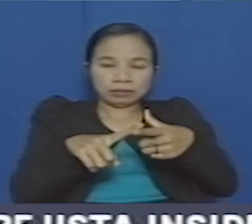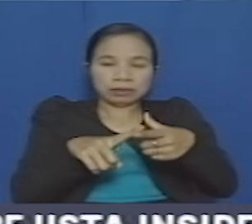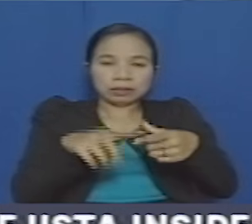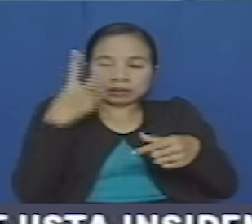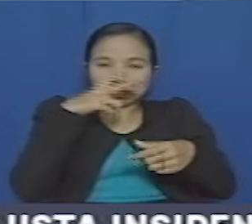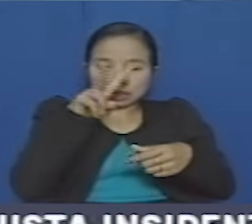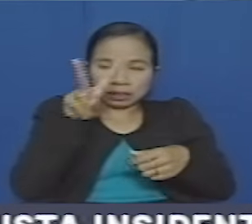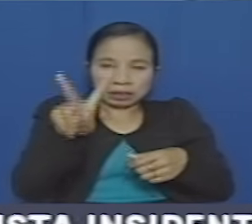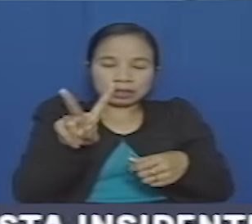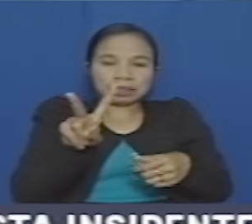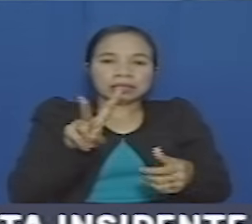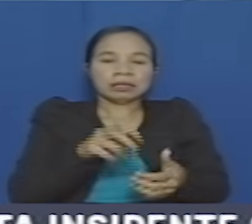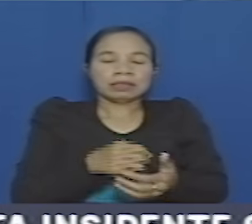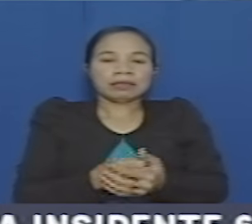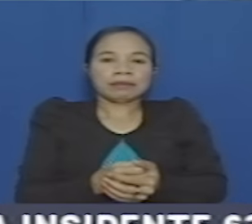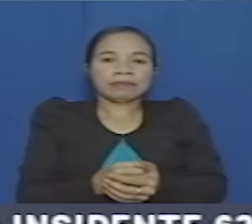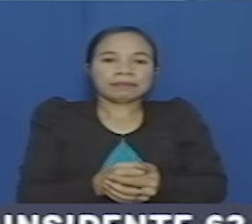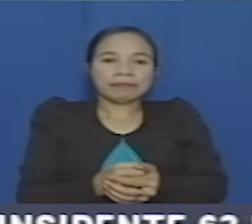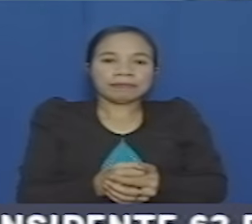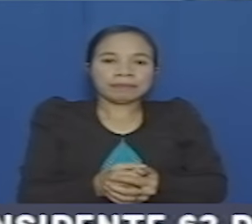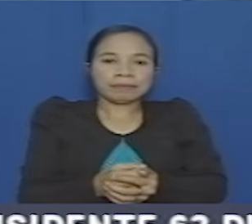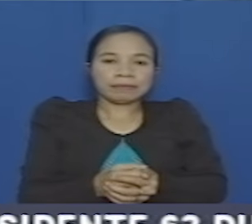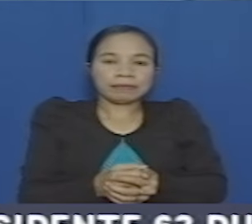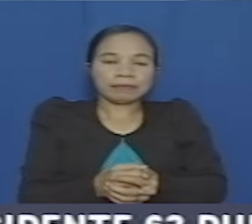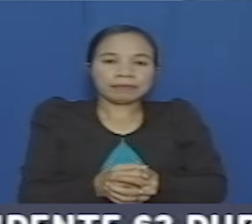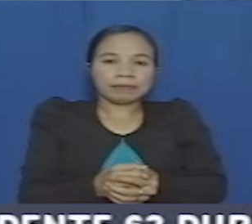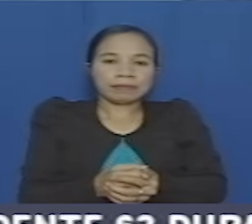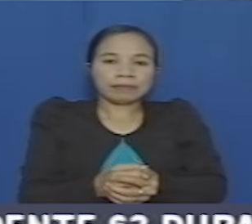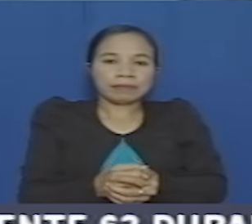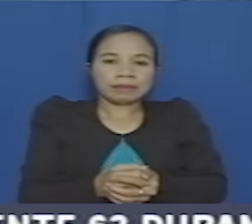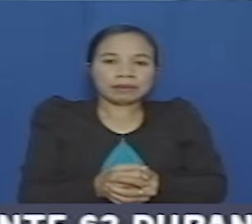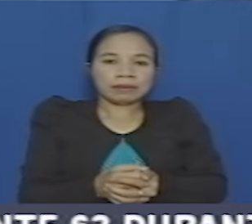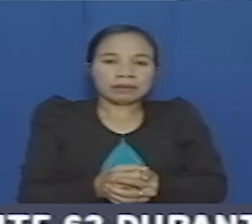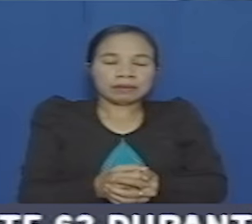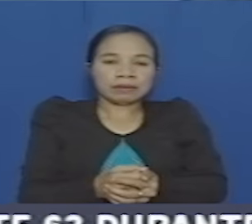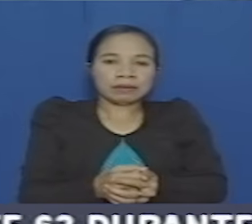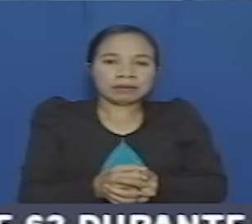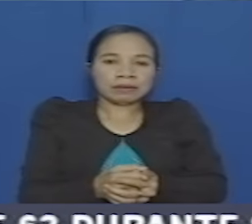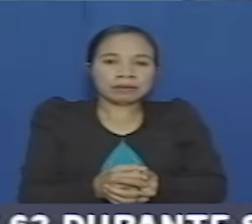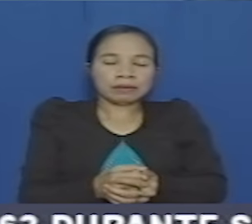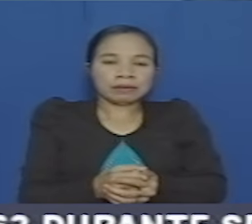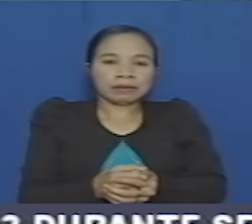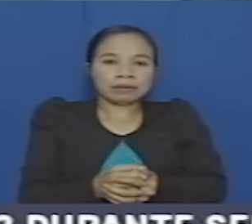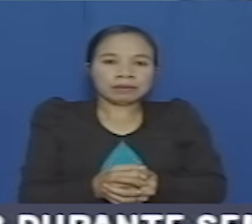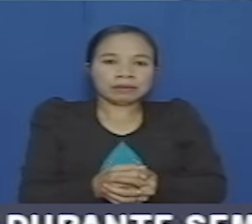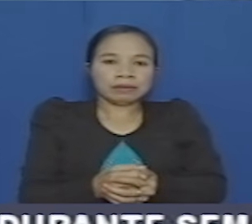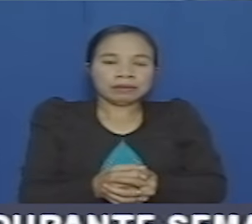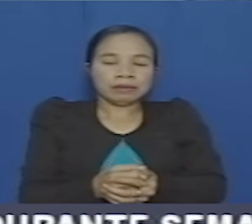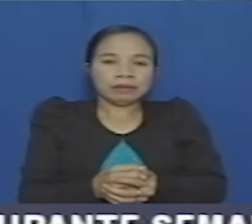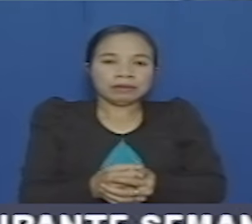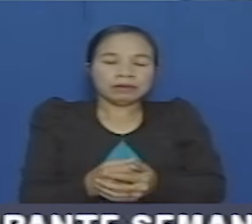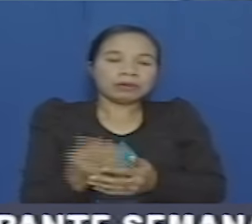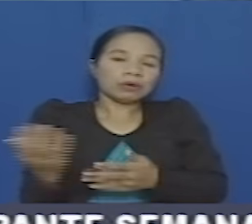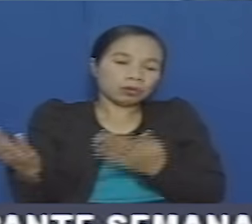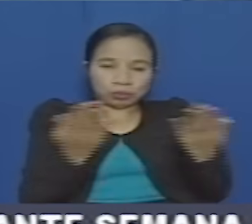observação polícia toba e lucuricas mais centro de clínica saúde